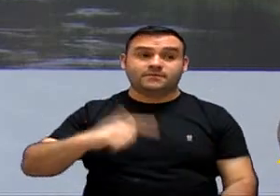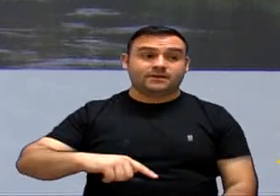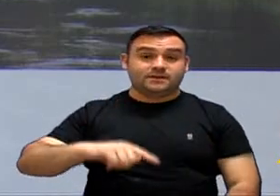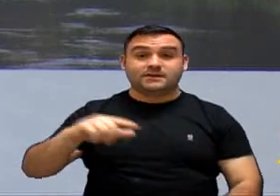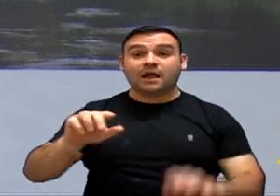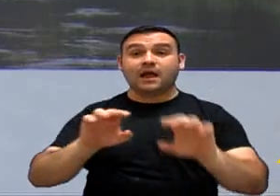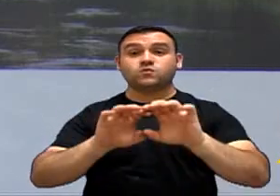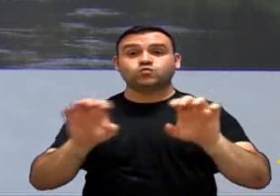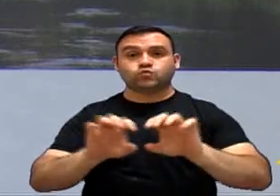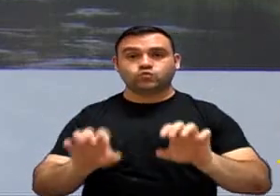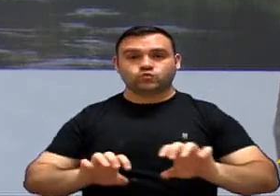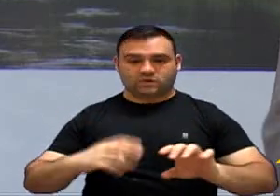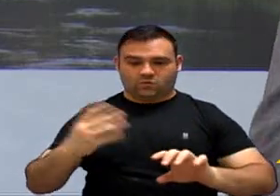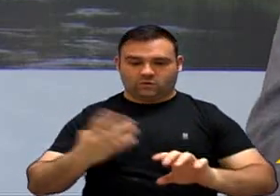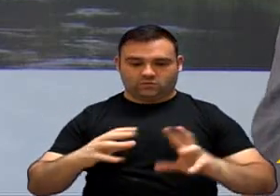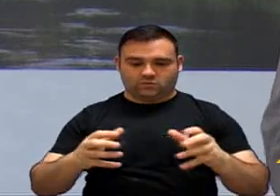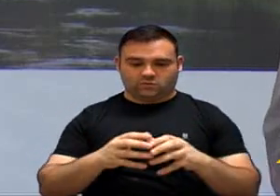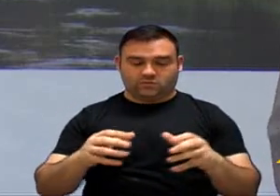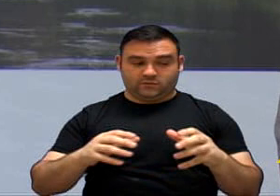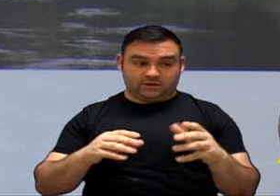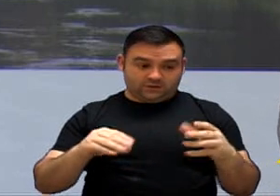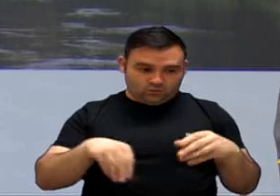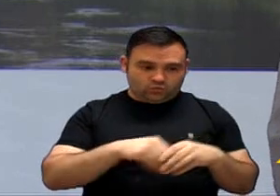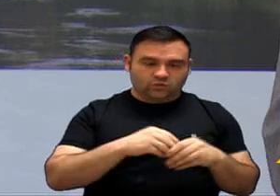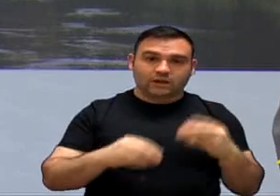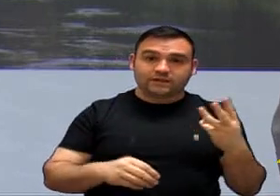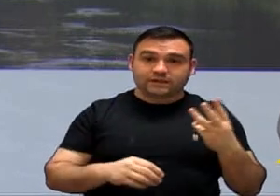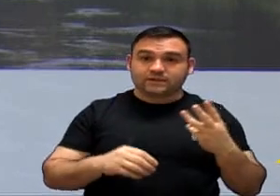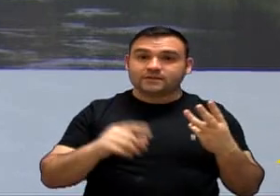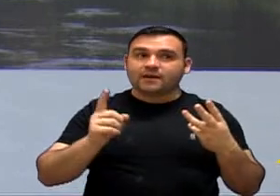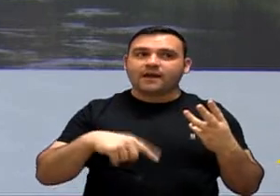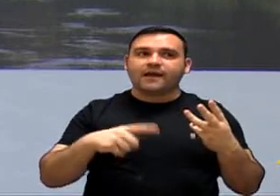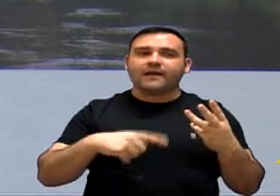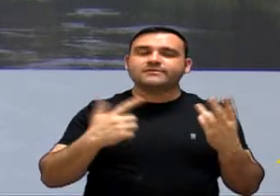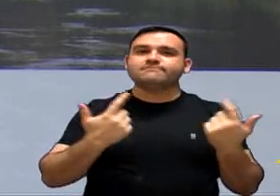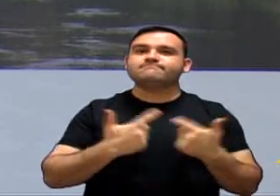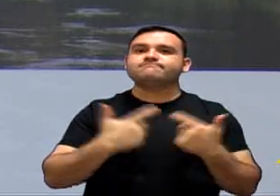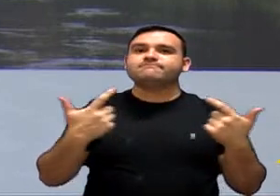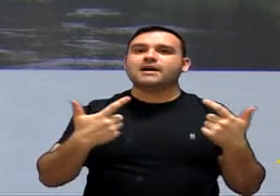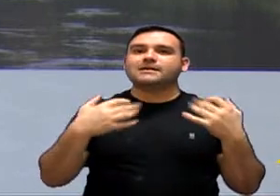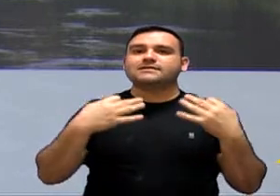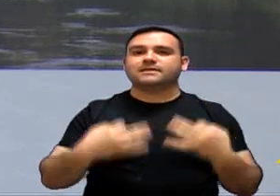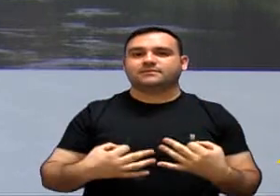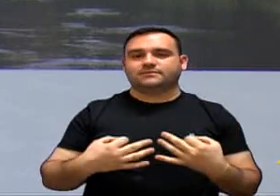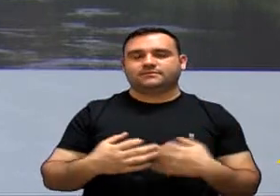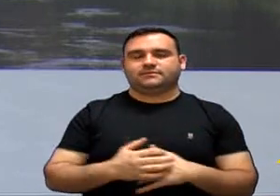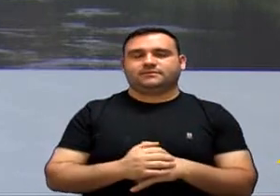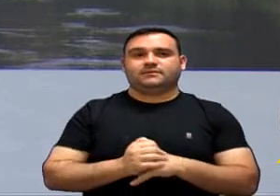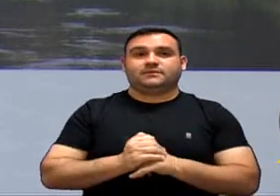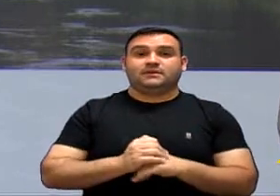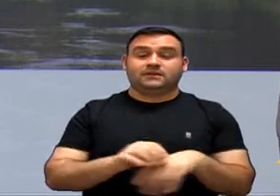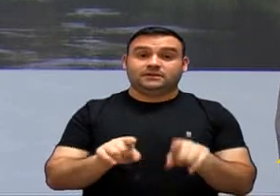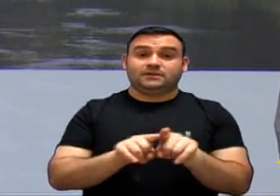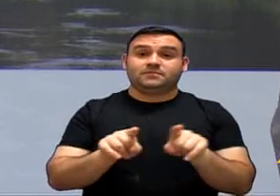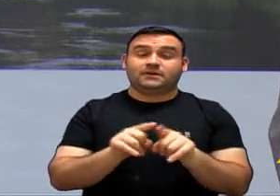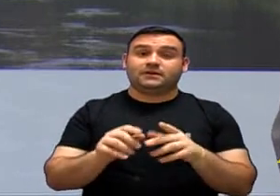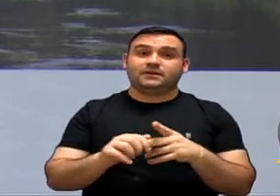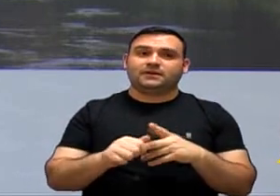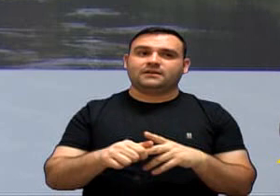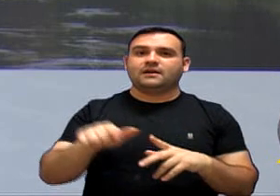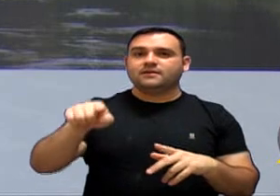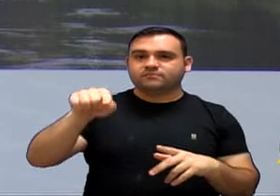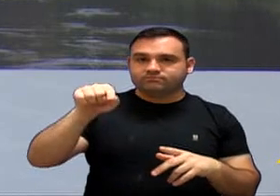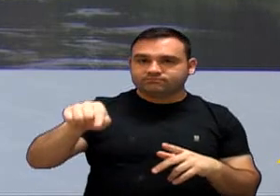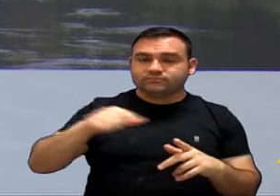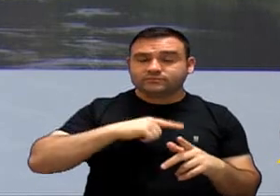ou a estrutura hoje tá quarta companhia junto com a terceira é muito mais adequado E lá eles